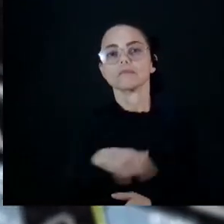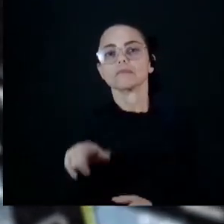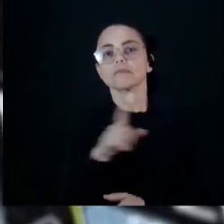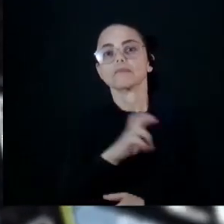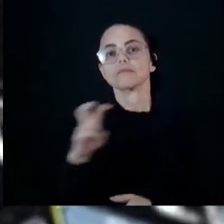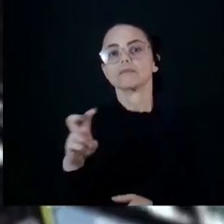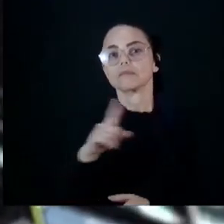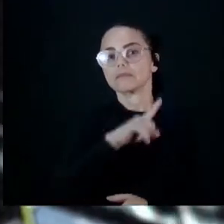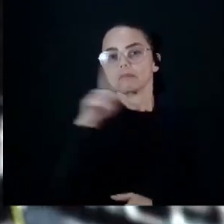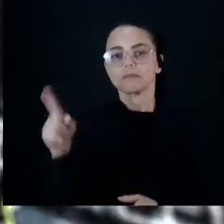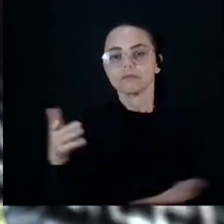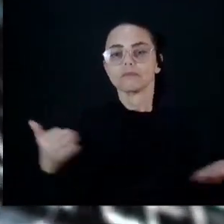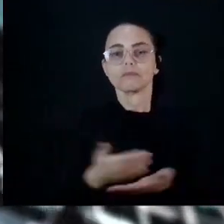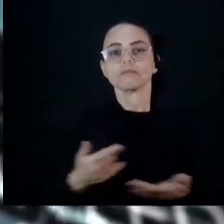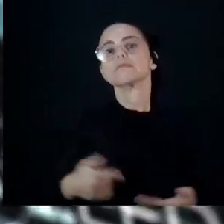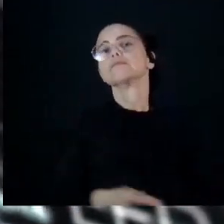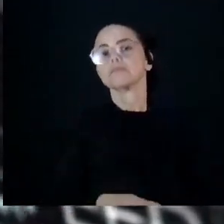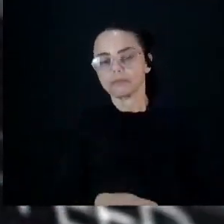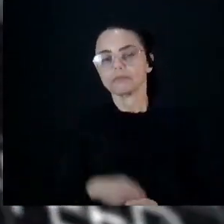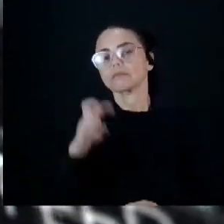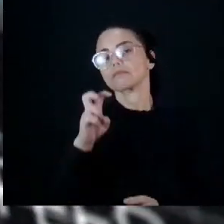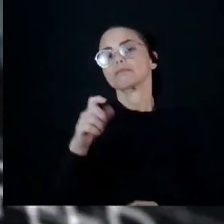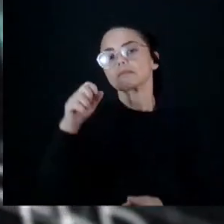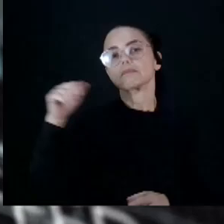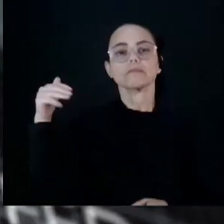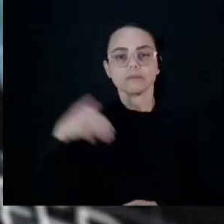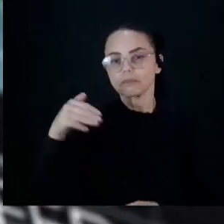hoje leva 5 minutos.